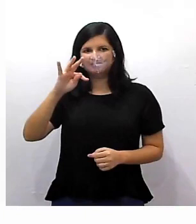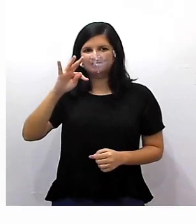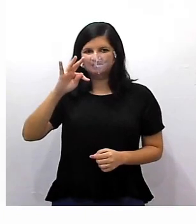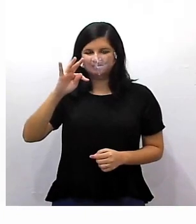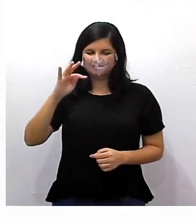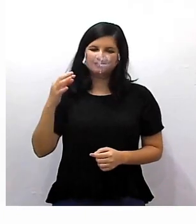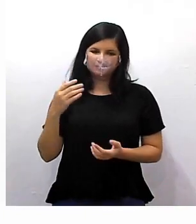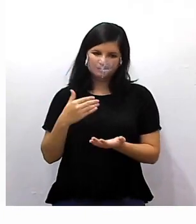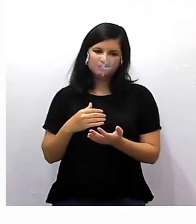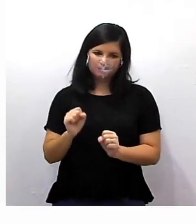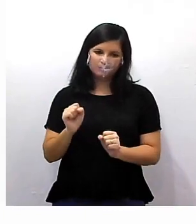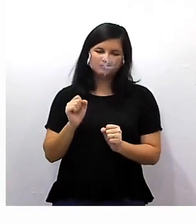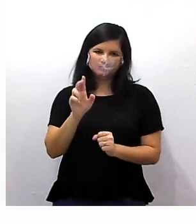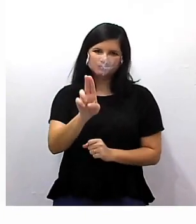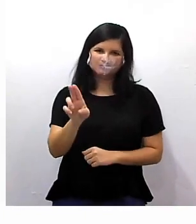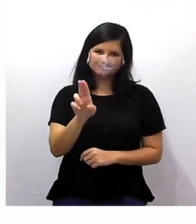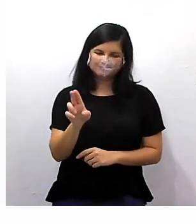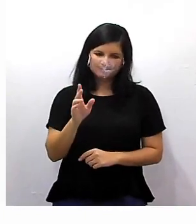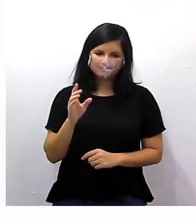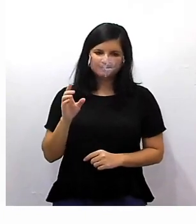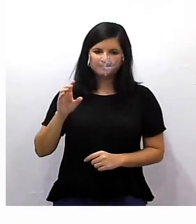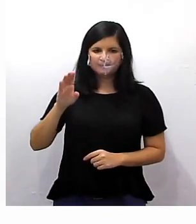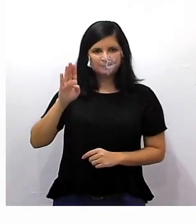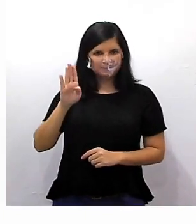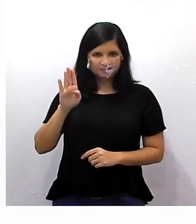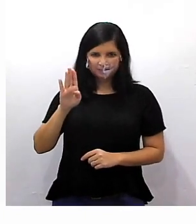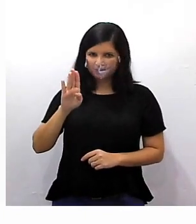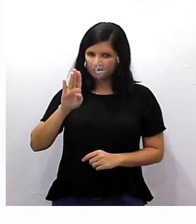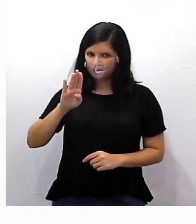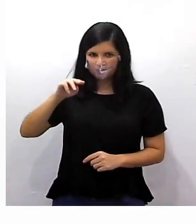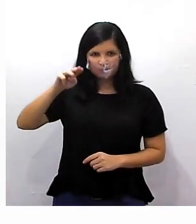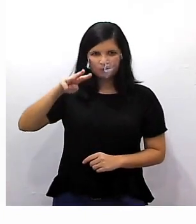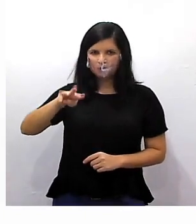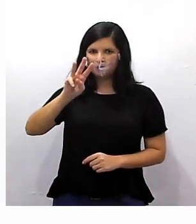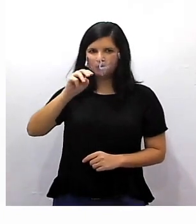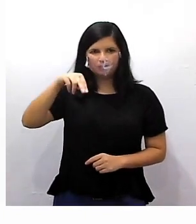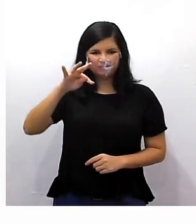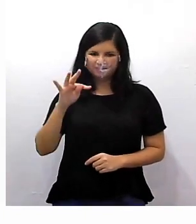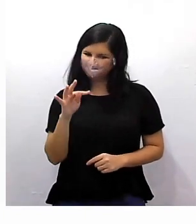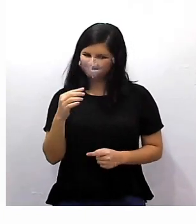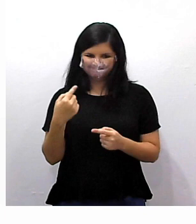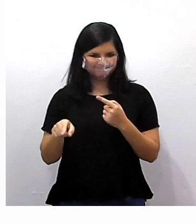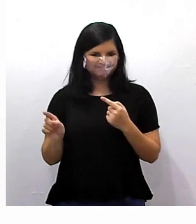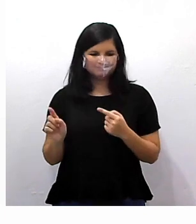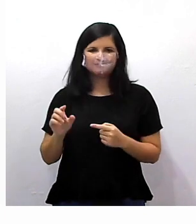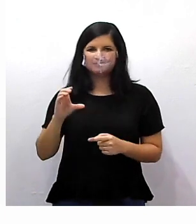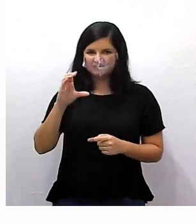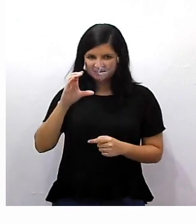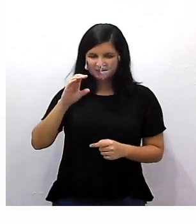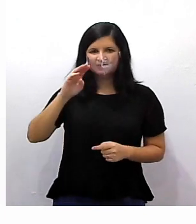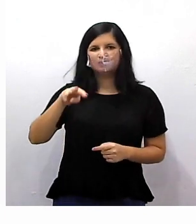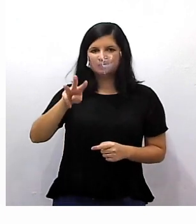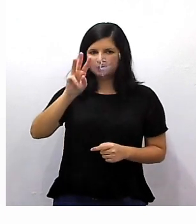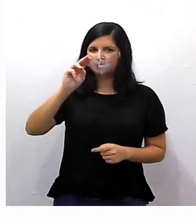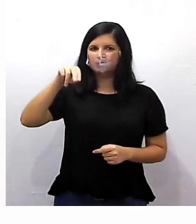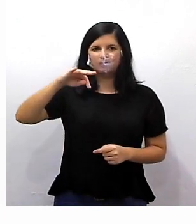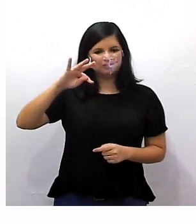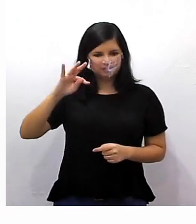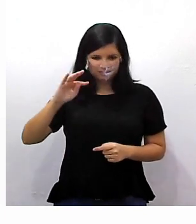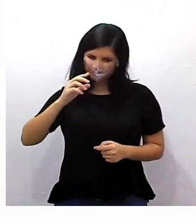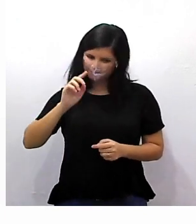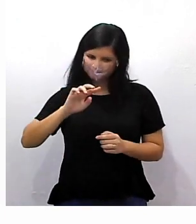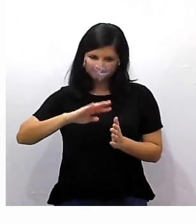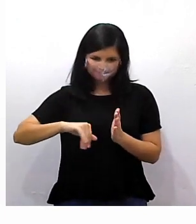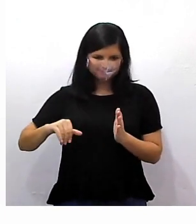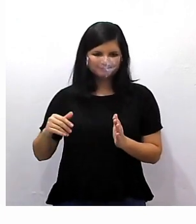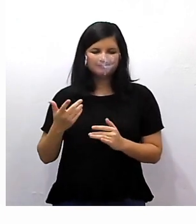Letra B. Tem won't she? Não, a gente já descarta a letra B. Na letra C, won't it. Já descarta a letra C também.